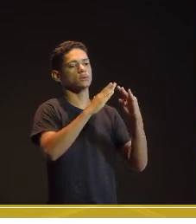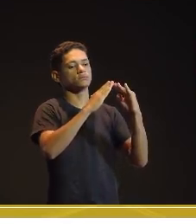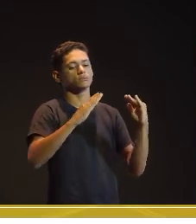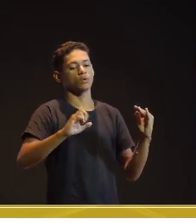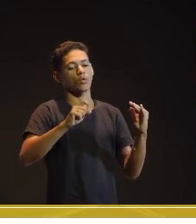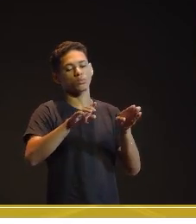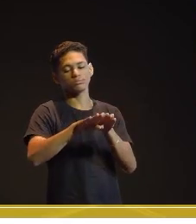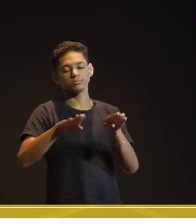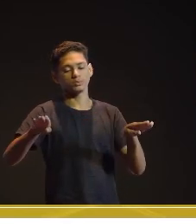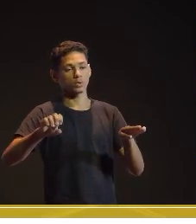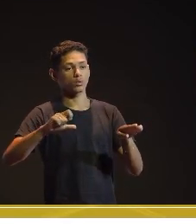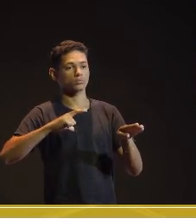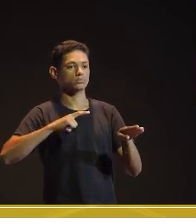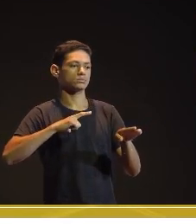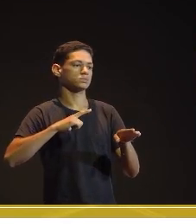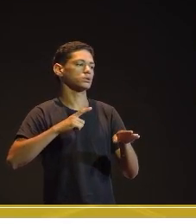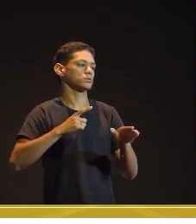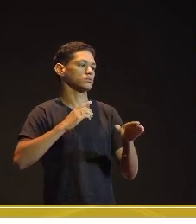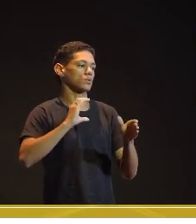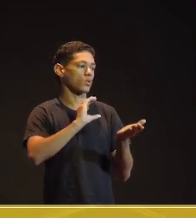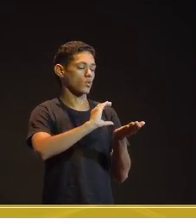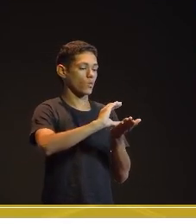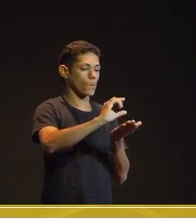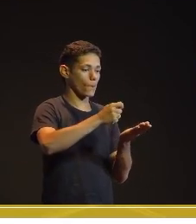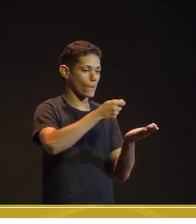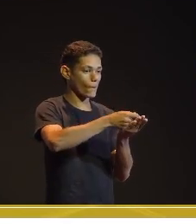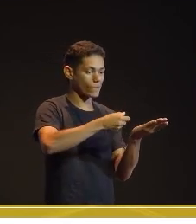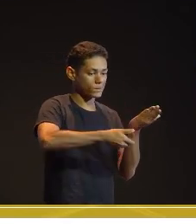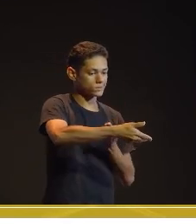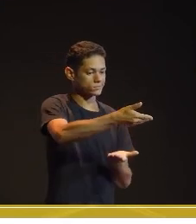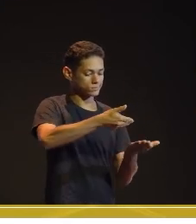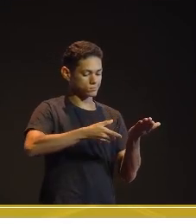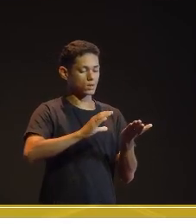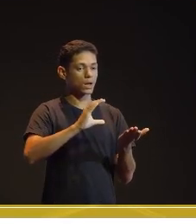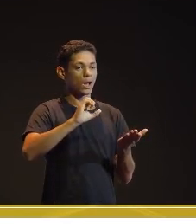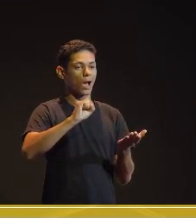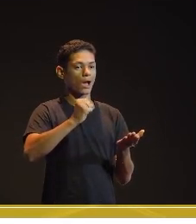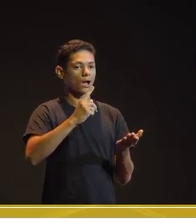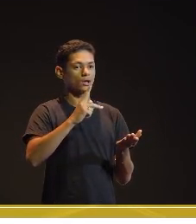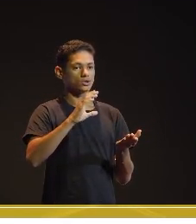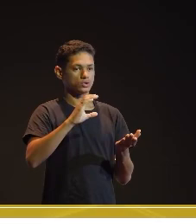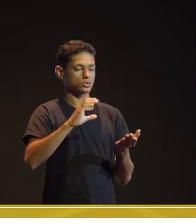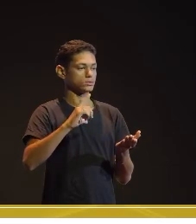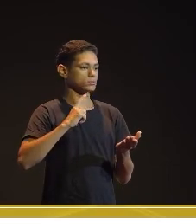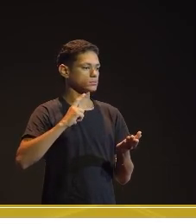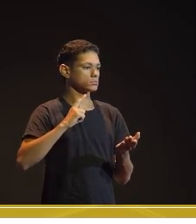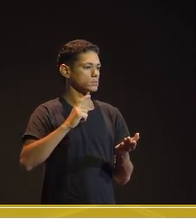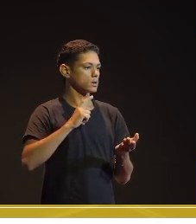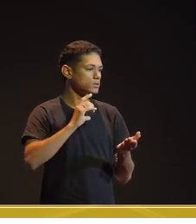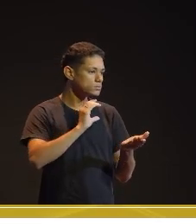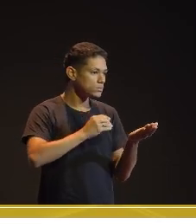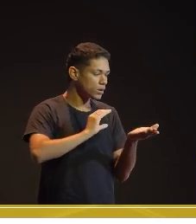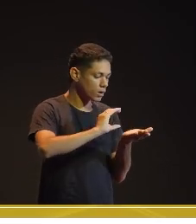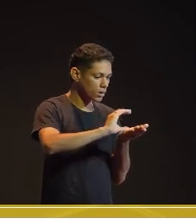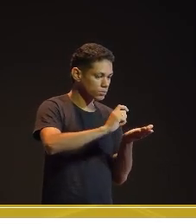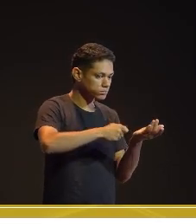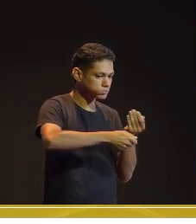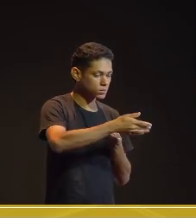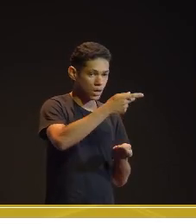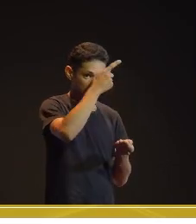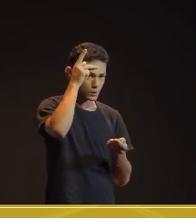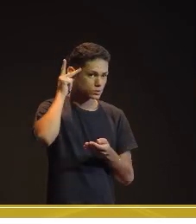ou em solo, com o cashback. A gente compra, por exemplo, usina no telhado de um consumidor e passa a operar aquela usina e o